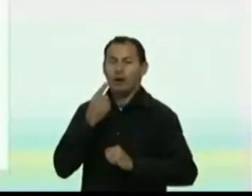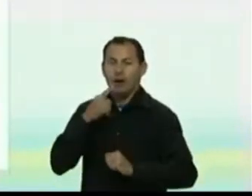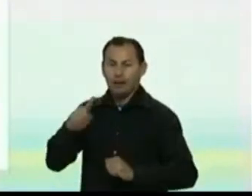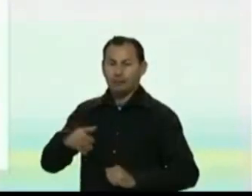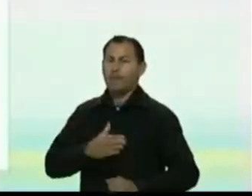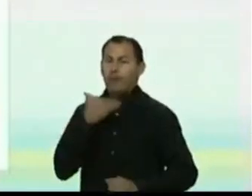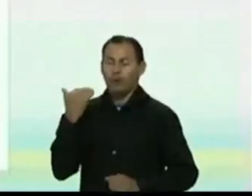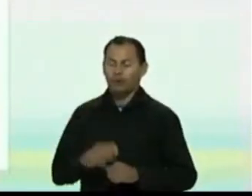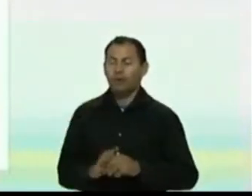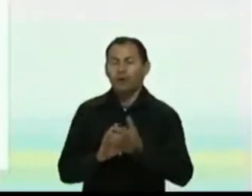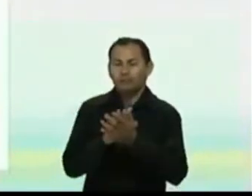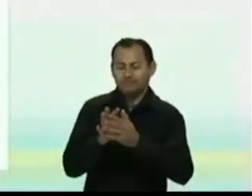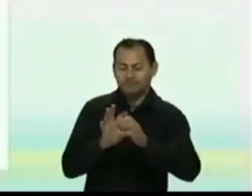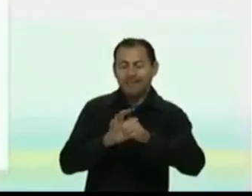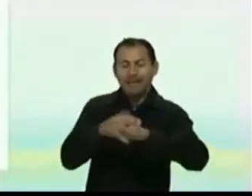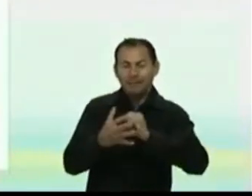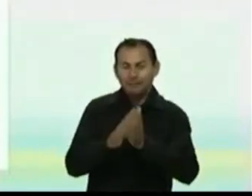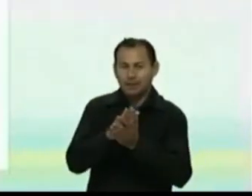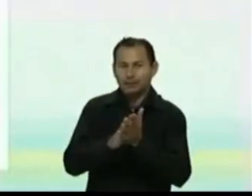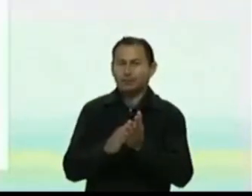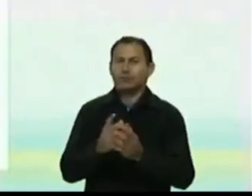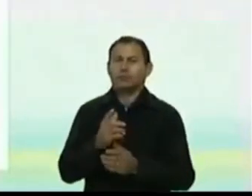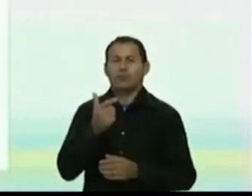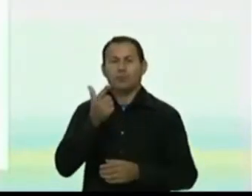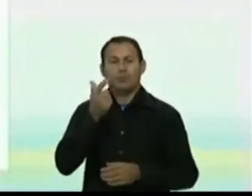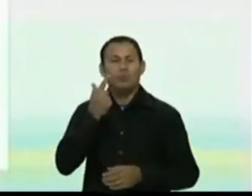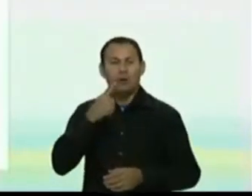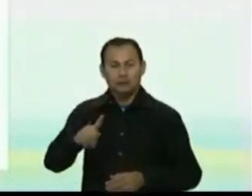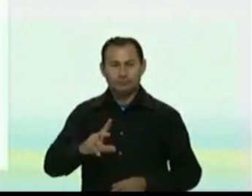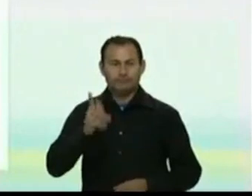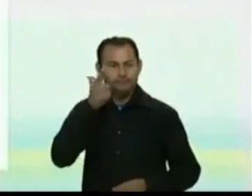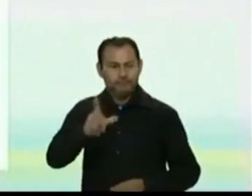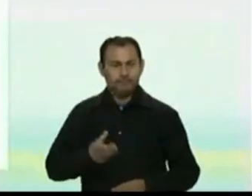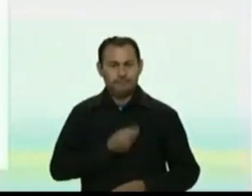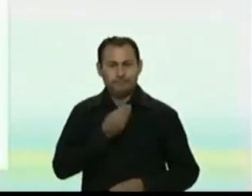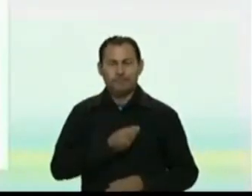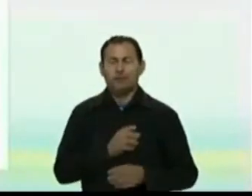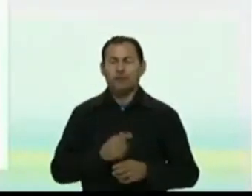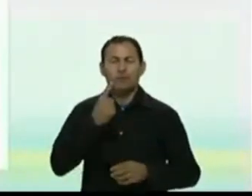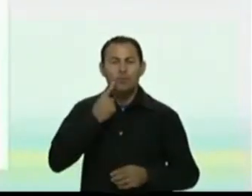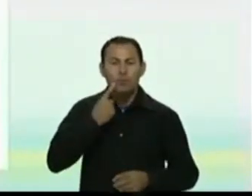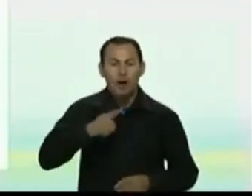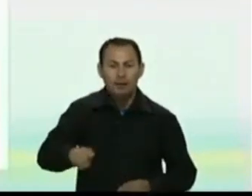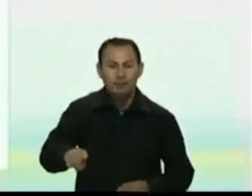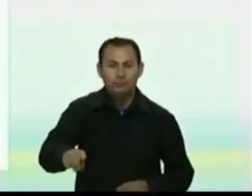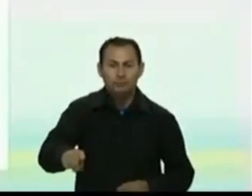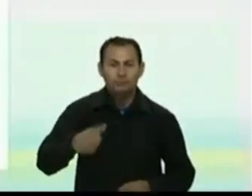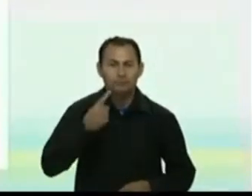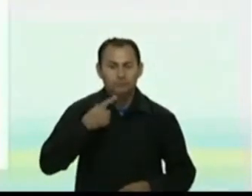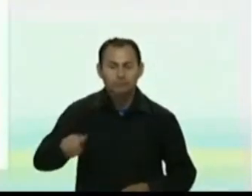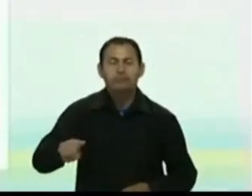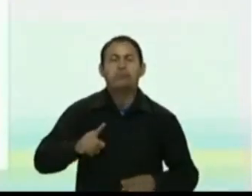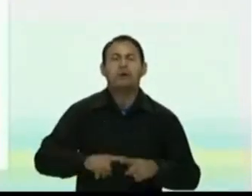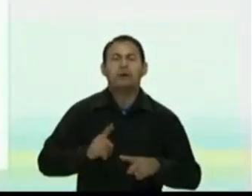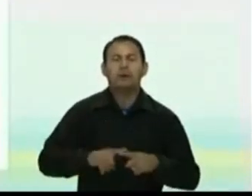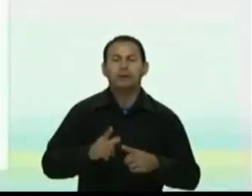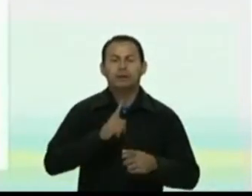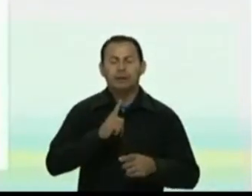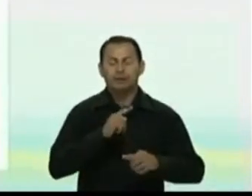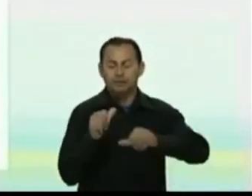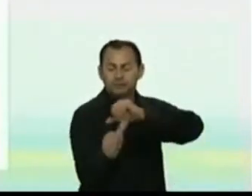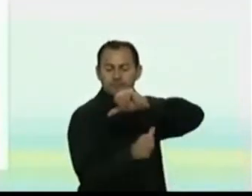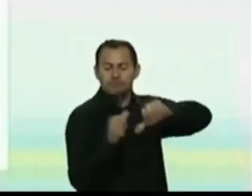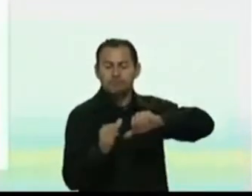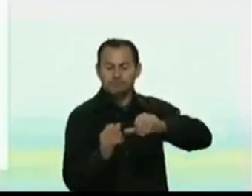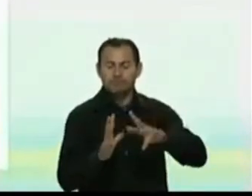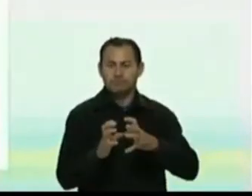rato vive. E não é isso que acontece. Quando você junta essas duas, o rato morre. Por quê? Porque houve uma